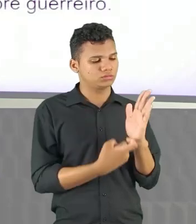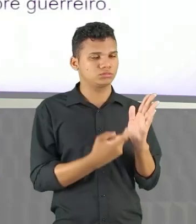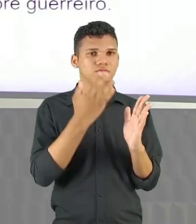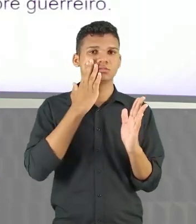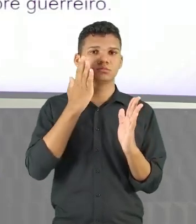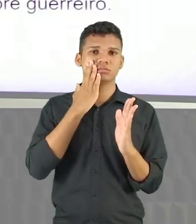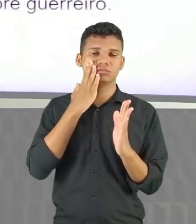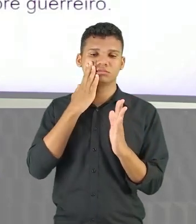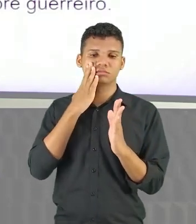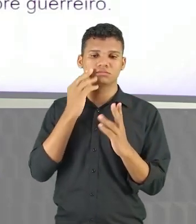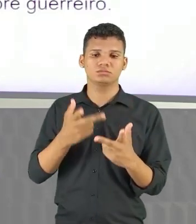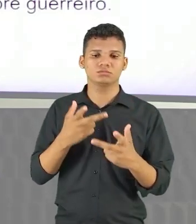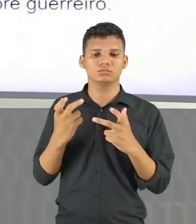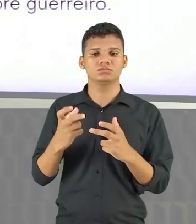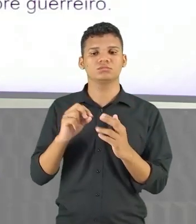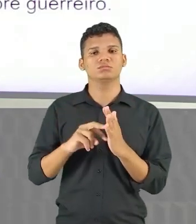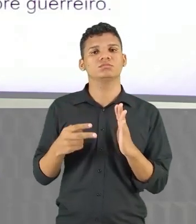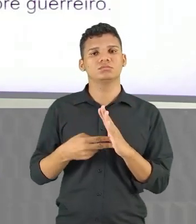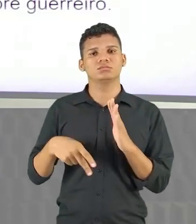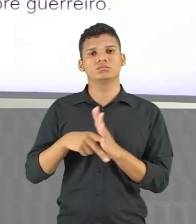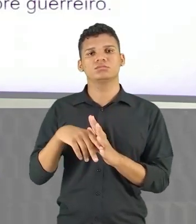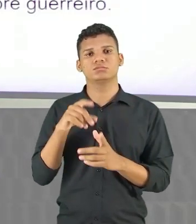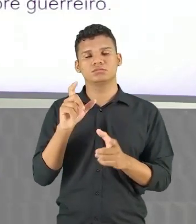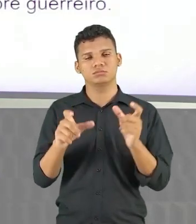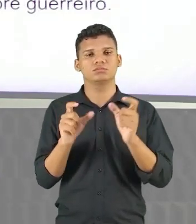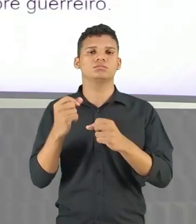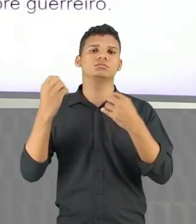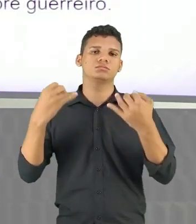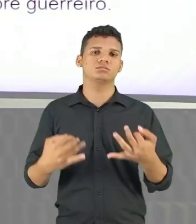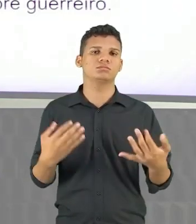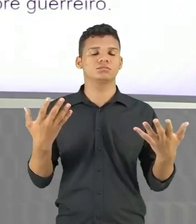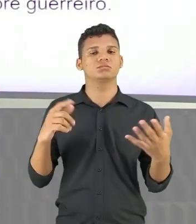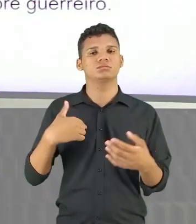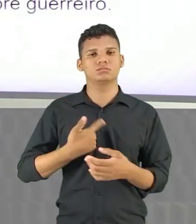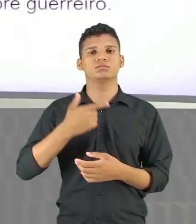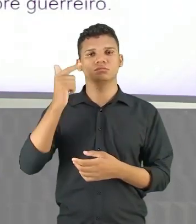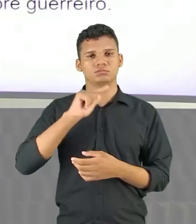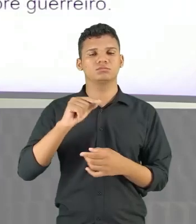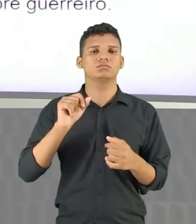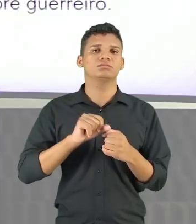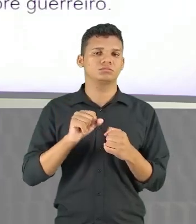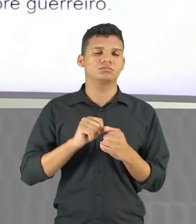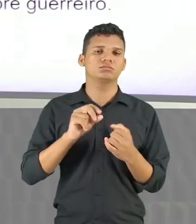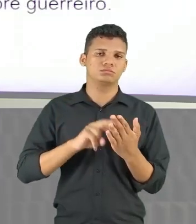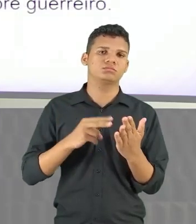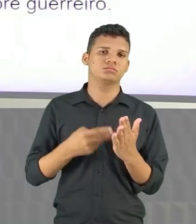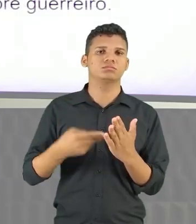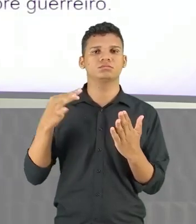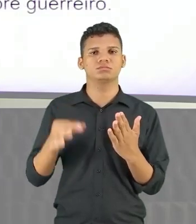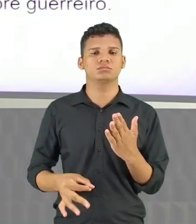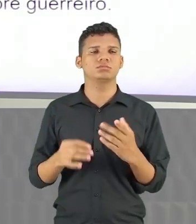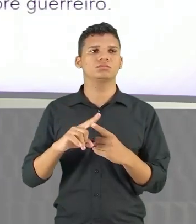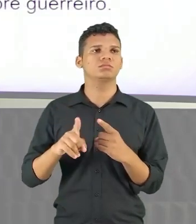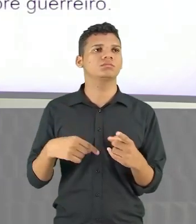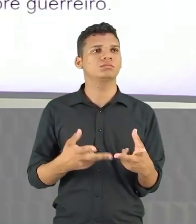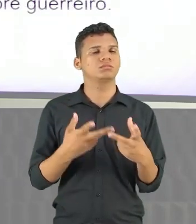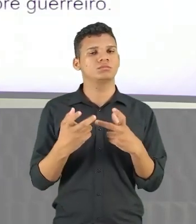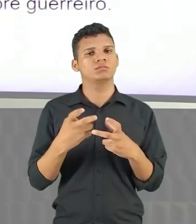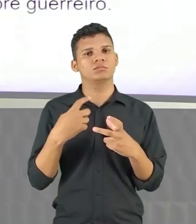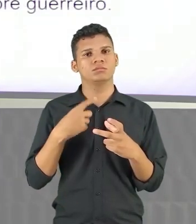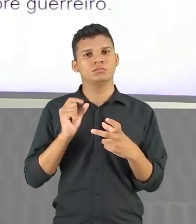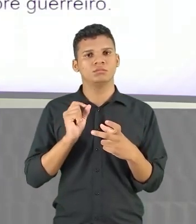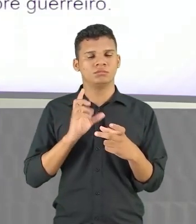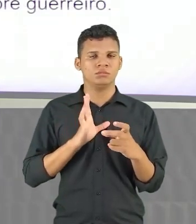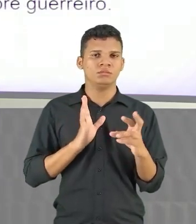tentando inferir, né, o que aquelas palavras estão querendo sinalizar, a gente consegue fazer a interpretação adequada e vendo em